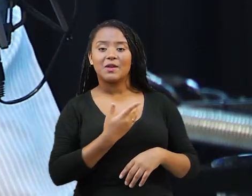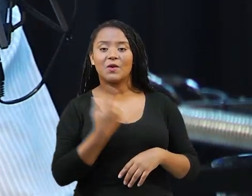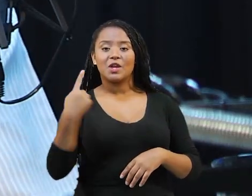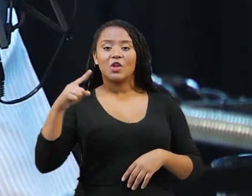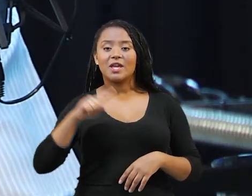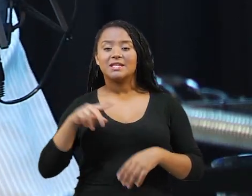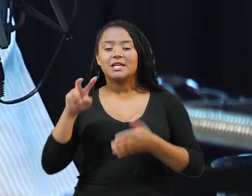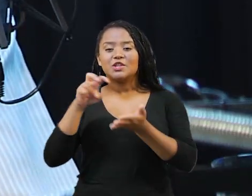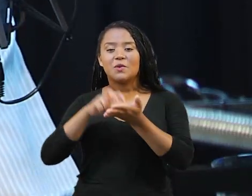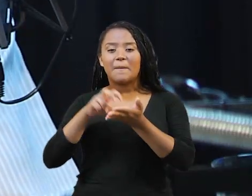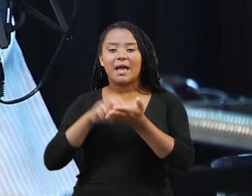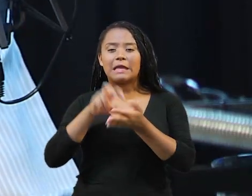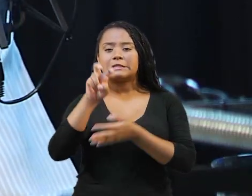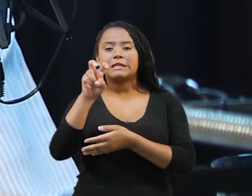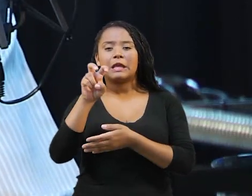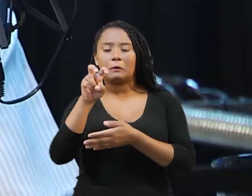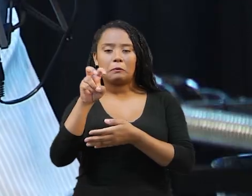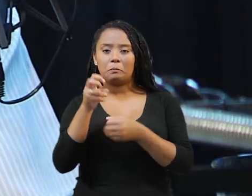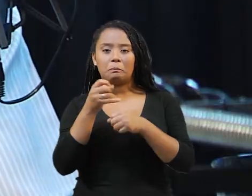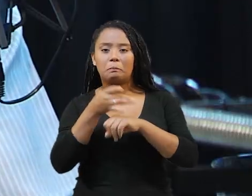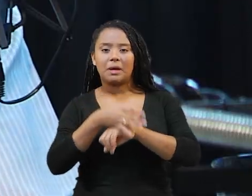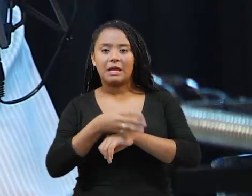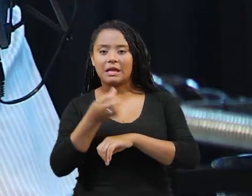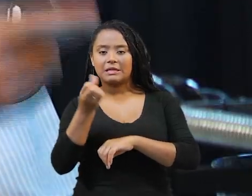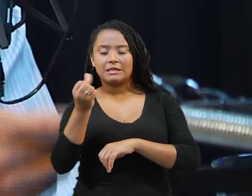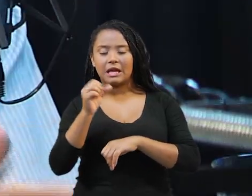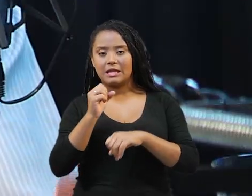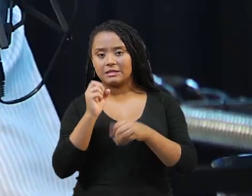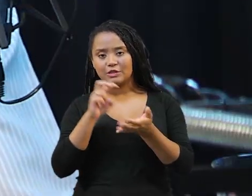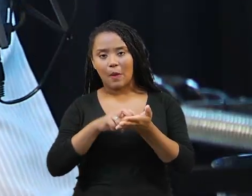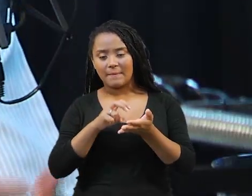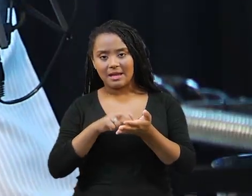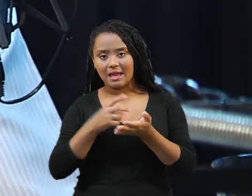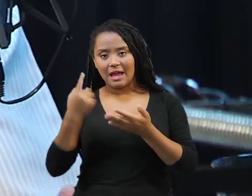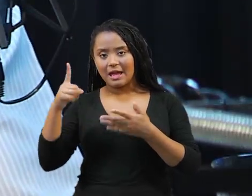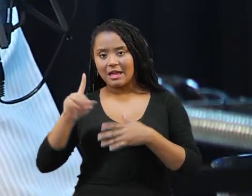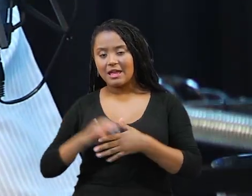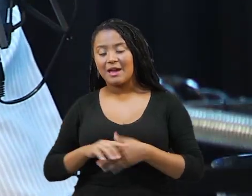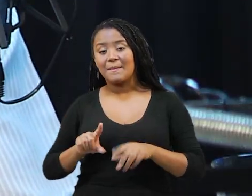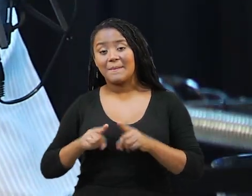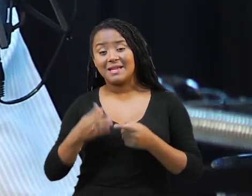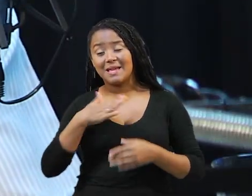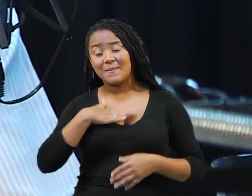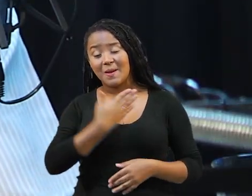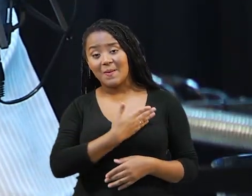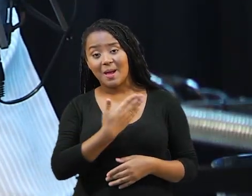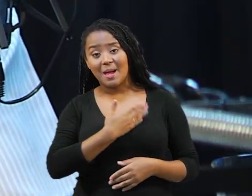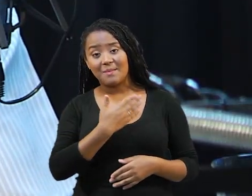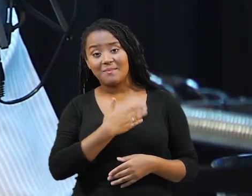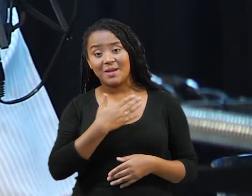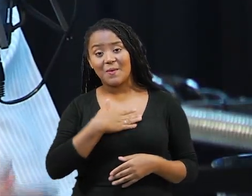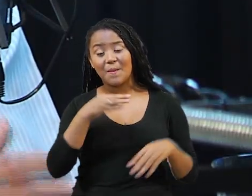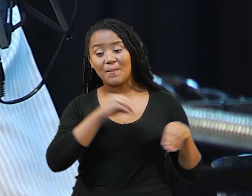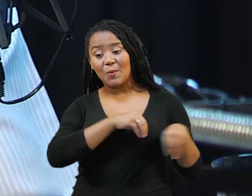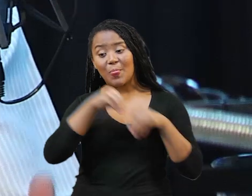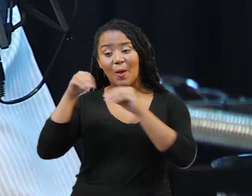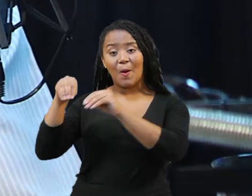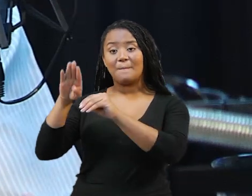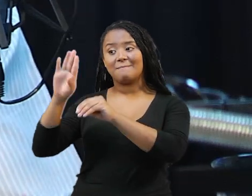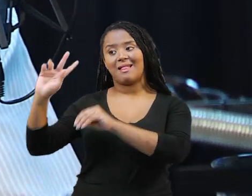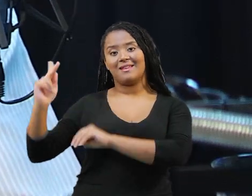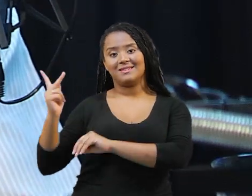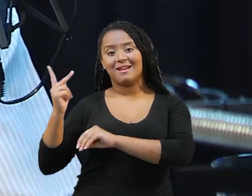abriu praia ali, 6 horas, a gente estava jogando. Mas ele se mudou para Belo Horizonte, é difícil a gente encontrar amigos para